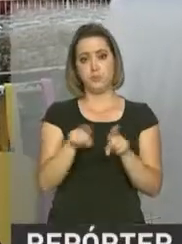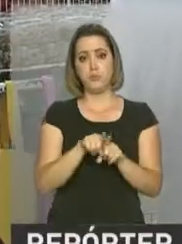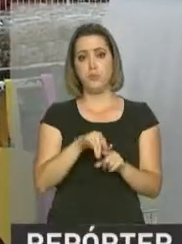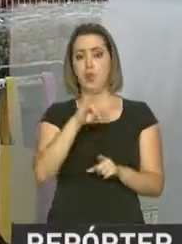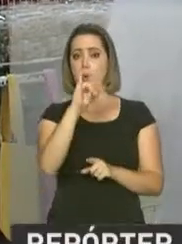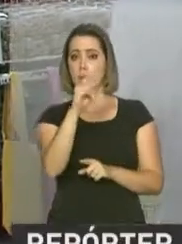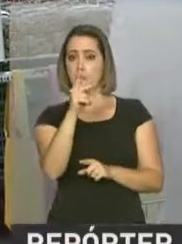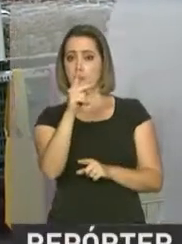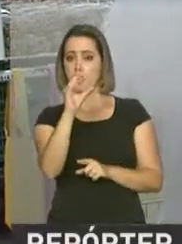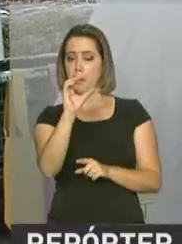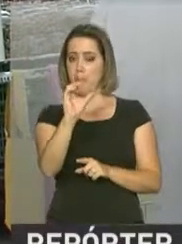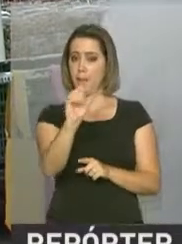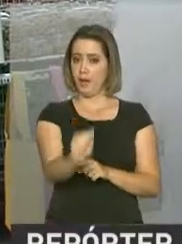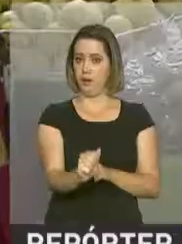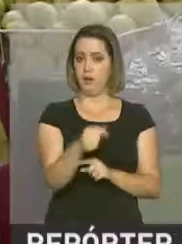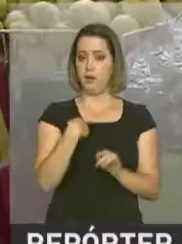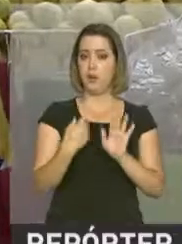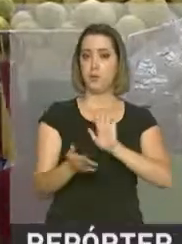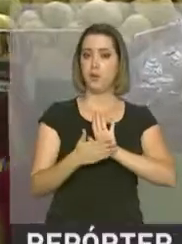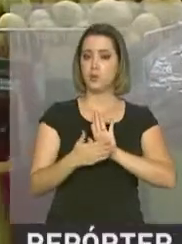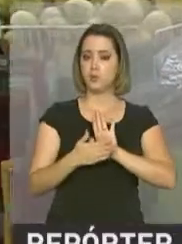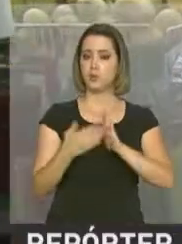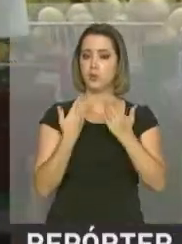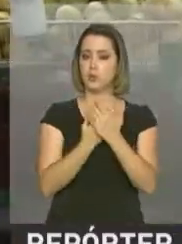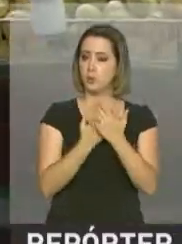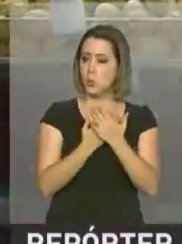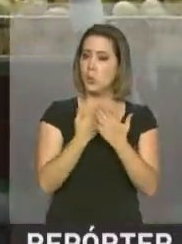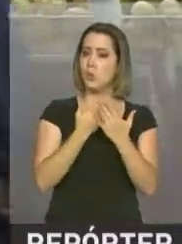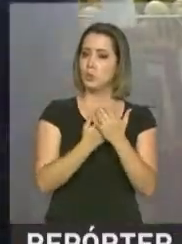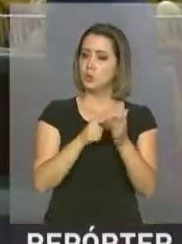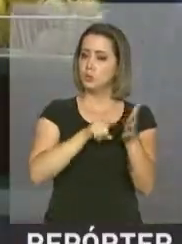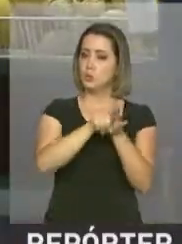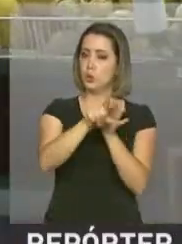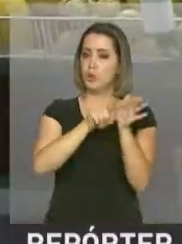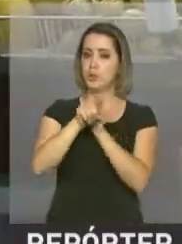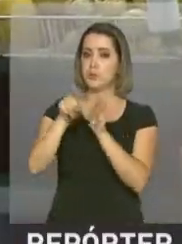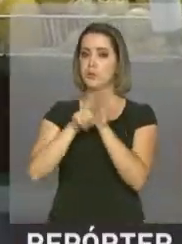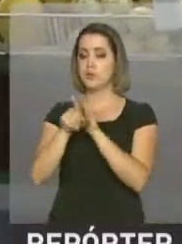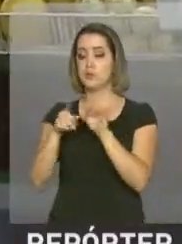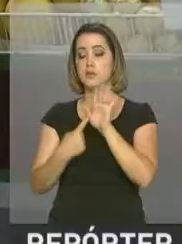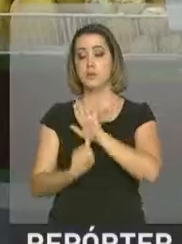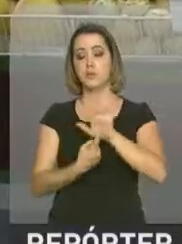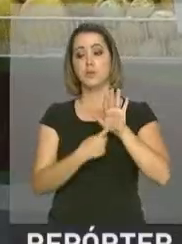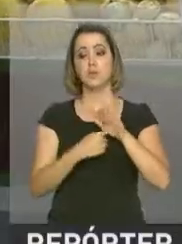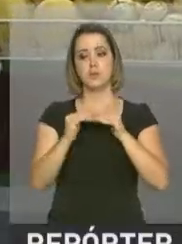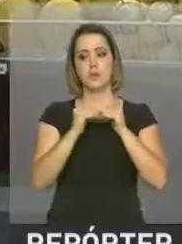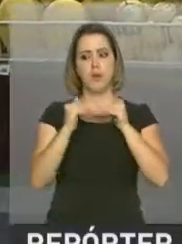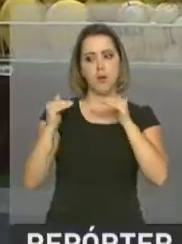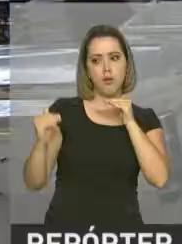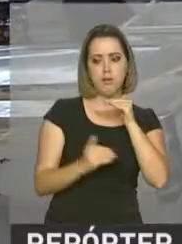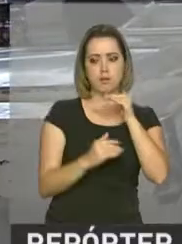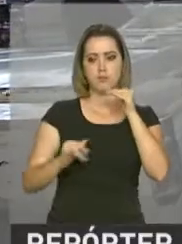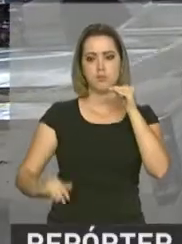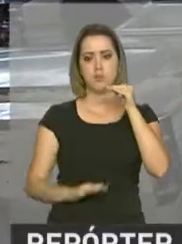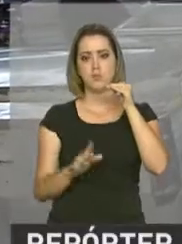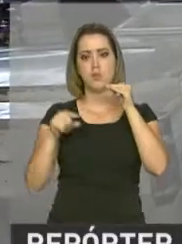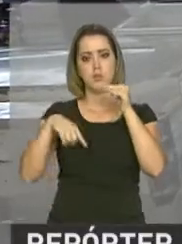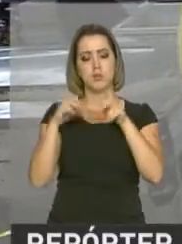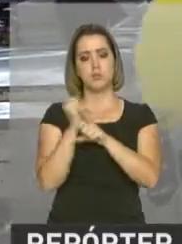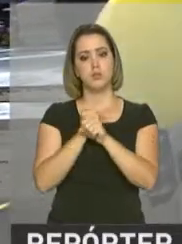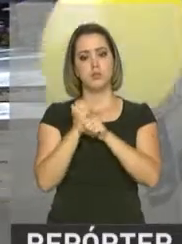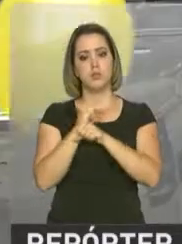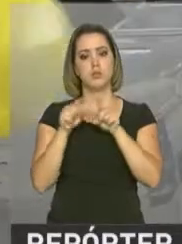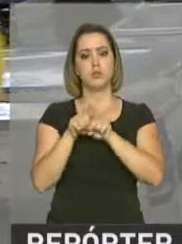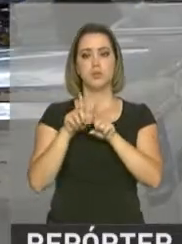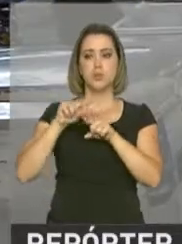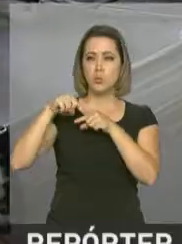Econômica Aplicada, o IPEA, apresentou um estudo que mostra que a inflação deve cair ainda mais neste e no próximo ano. O feijão estava